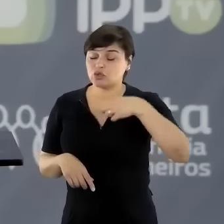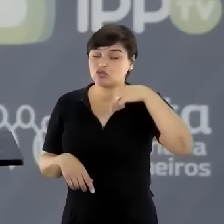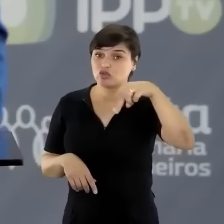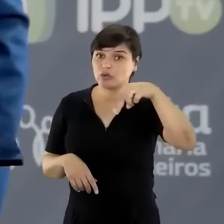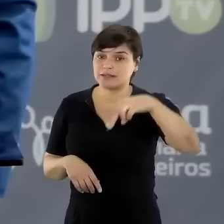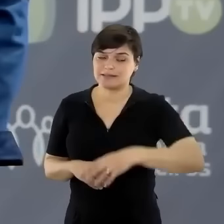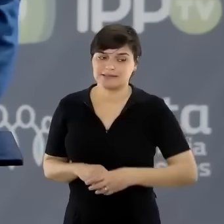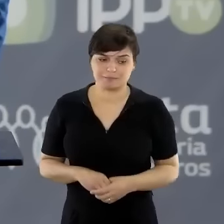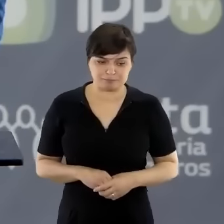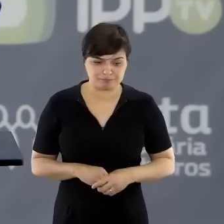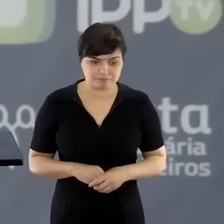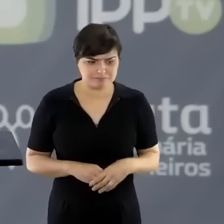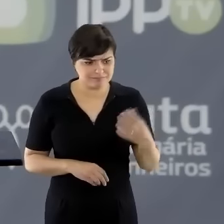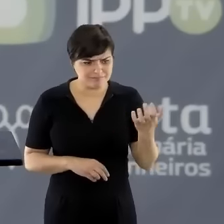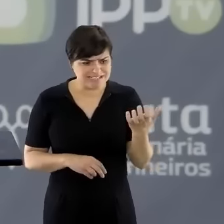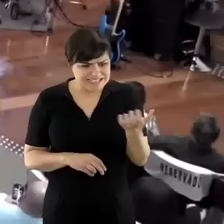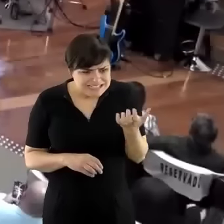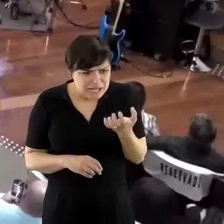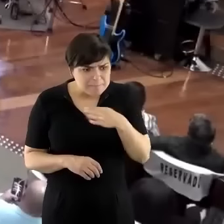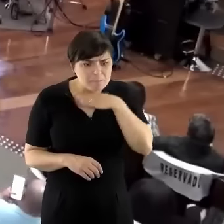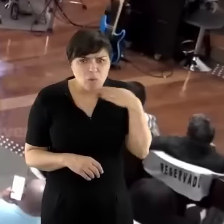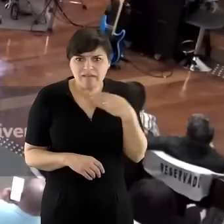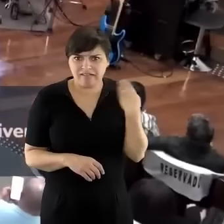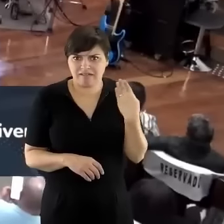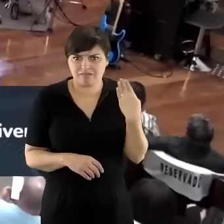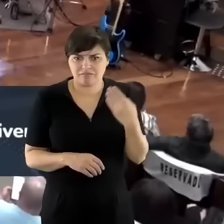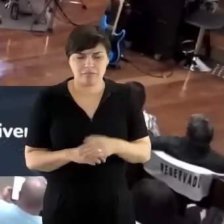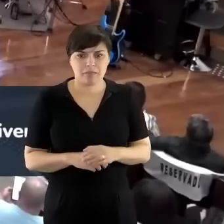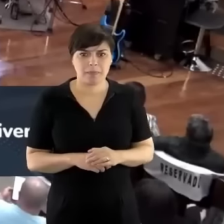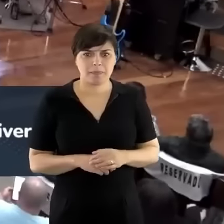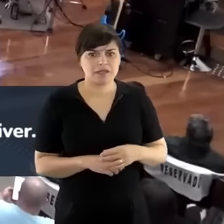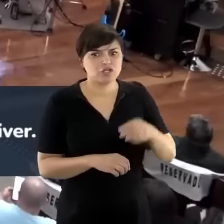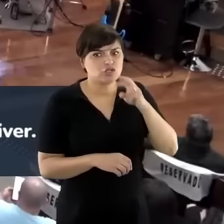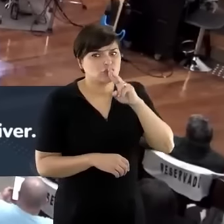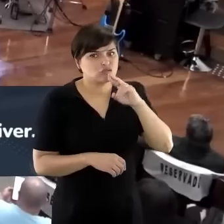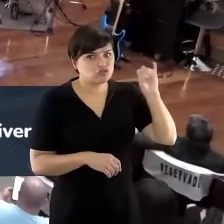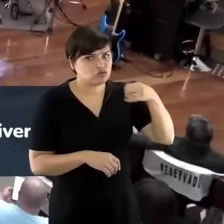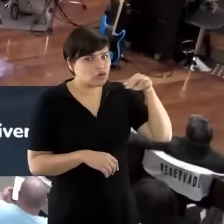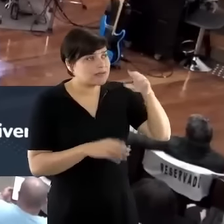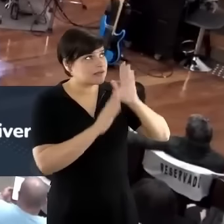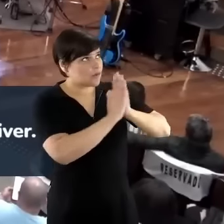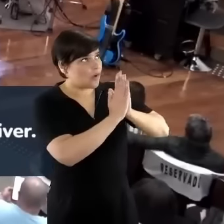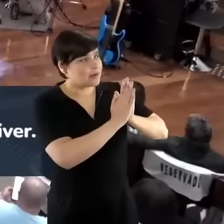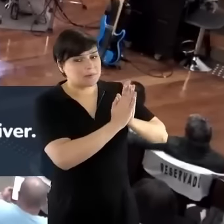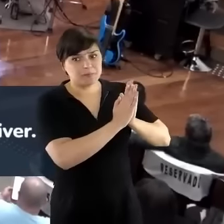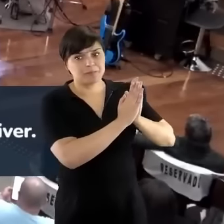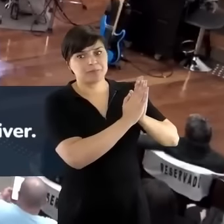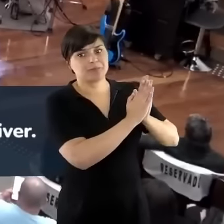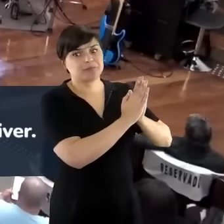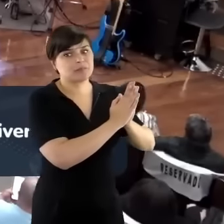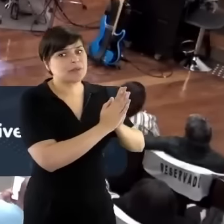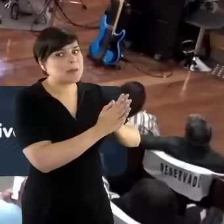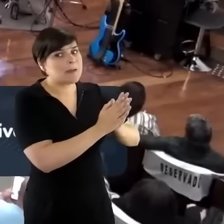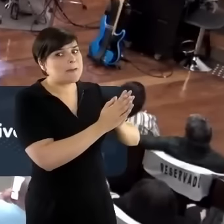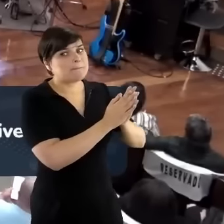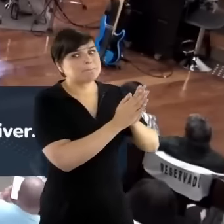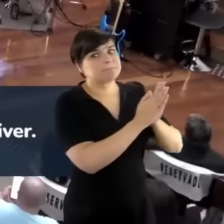verso 3 comigo vamos juntos toda a igreja peço-te pois ó Senhor tira minha